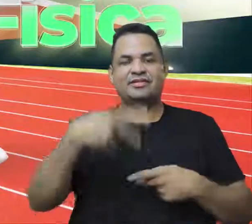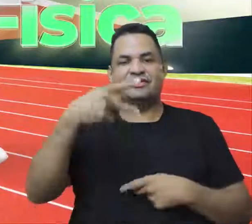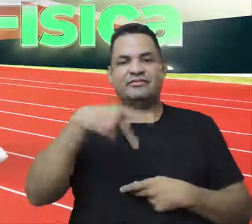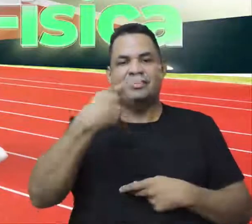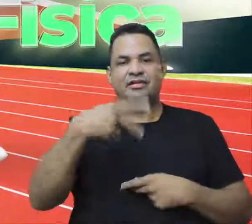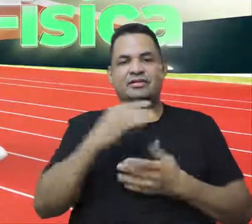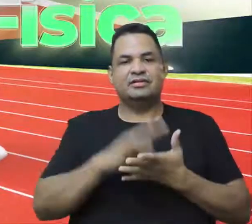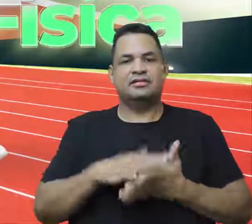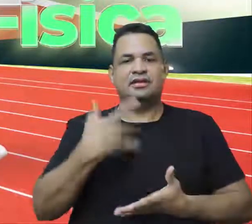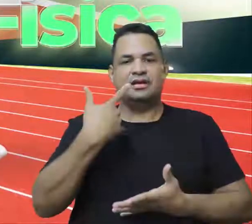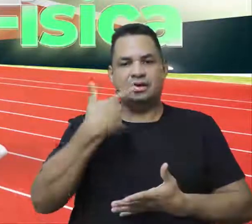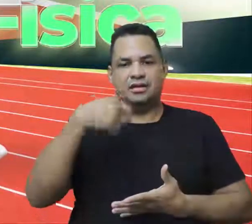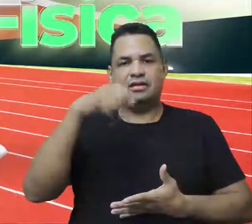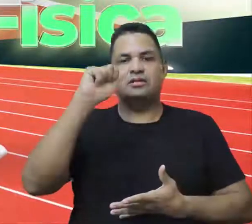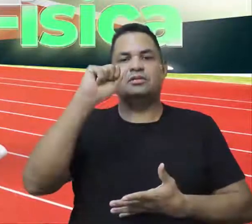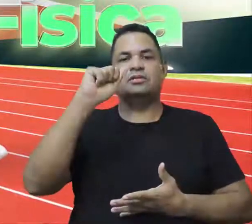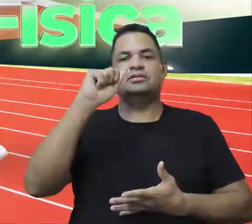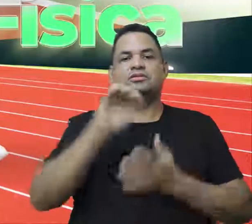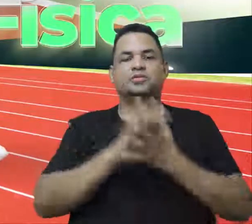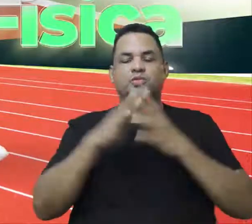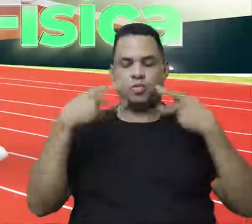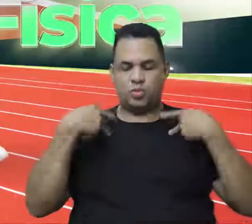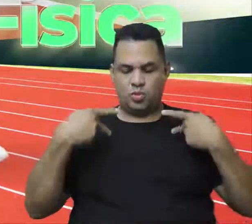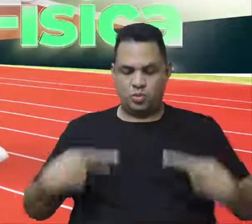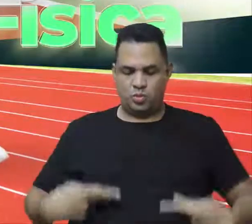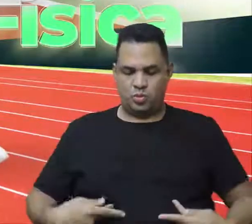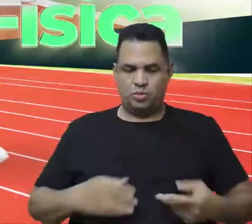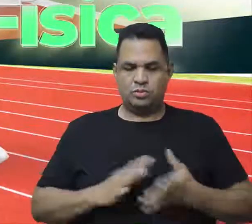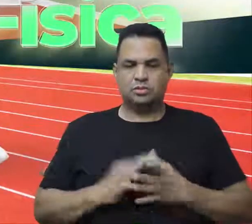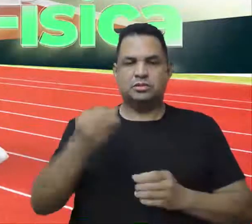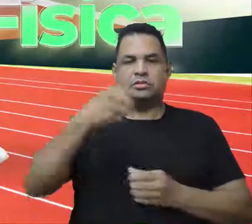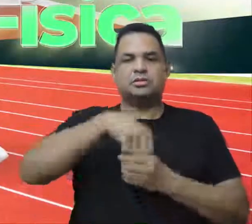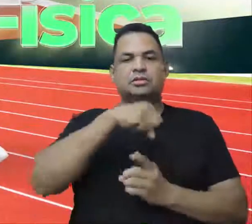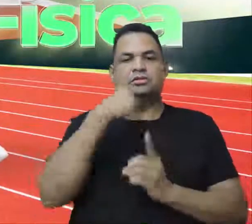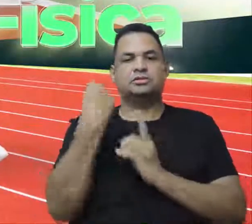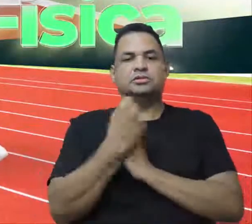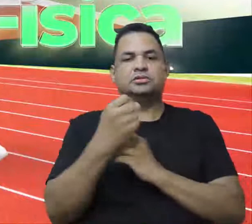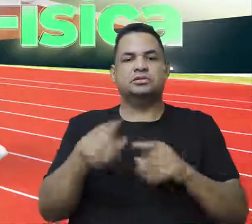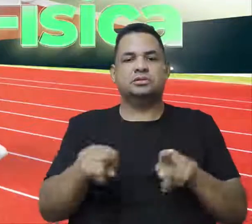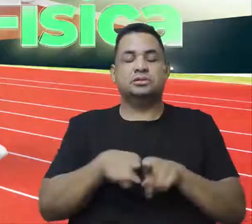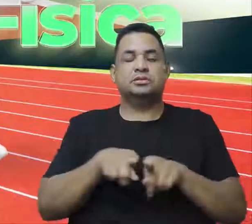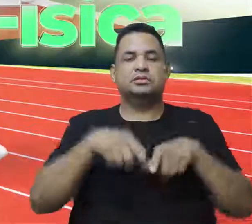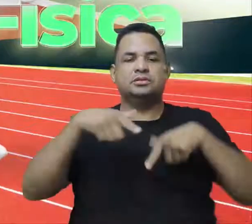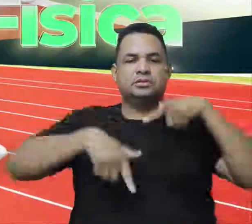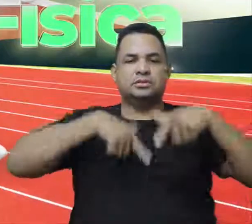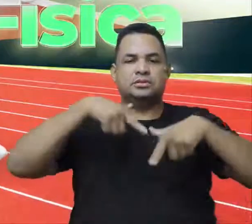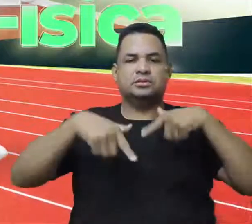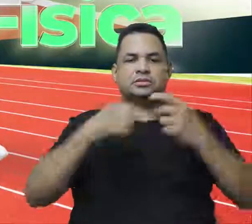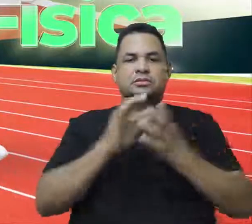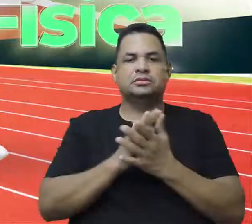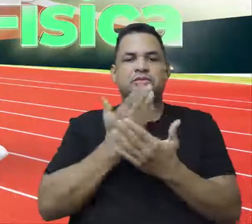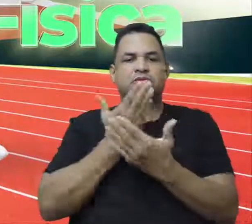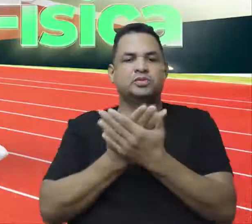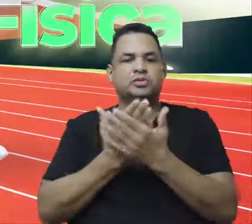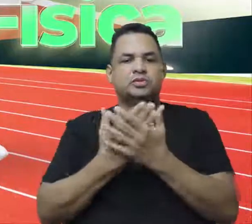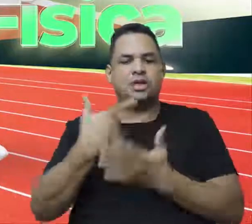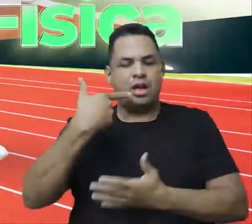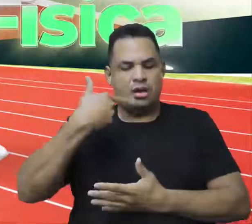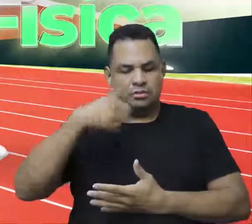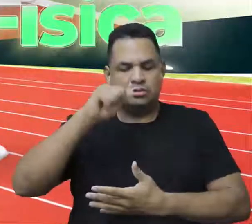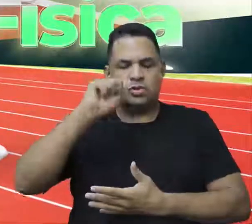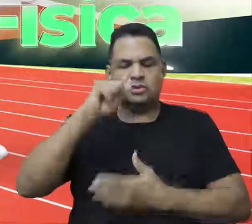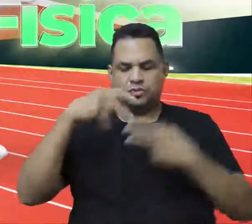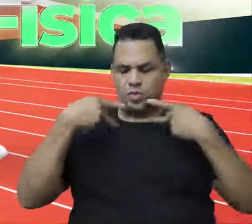a linguagem do corpo na sociedade e no trabalho. Então, nós vamos estudar um pouco sobre a linguagem